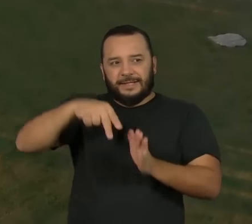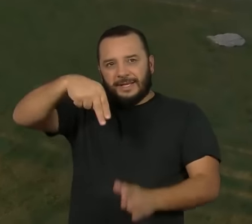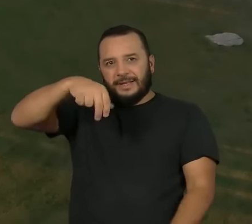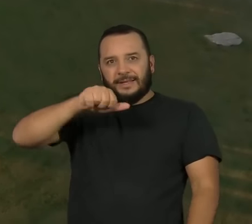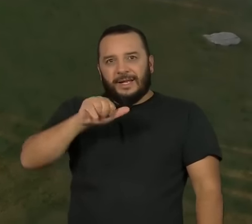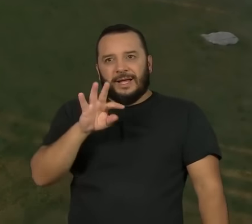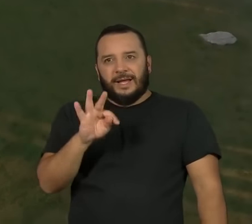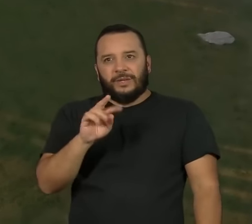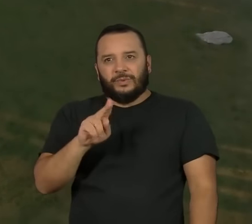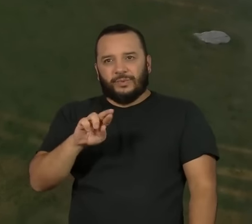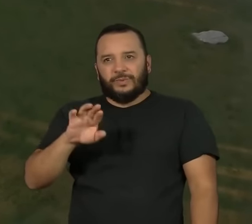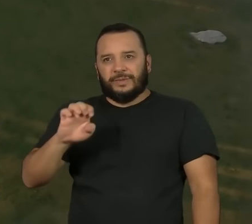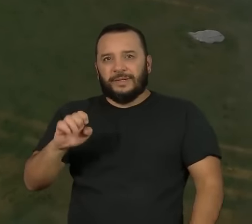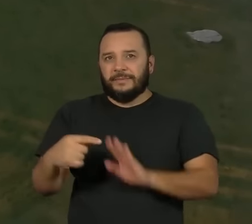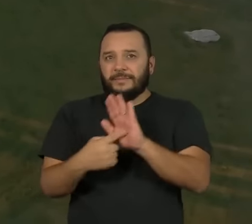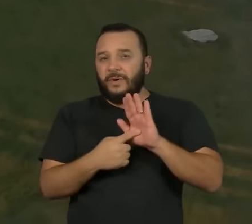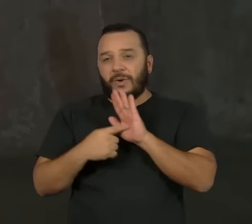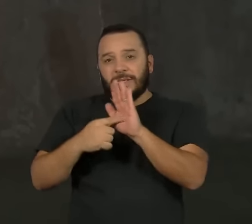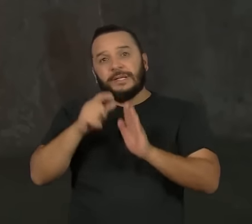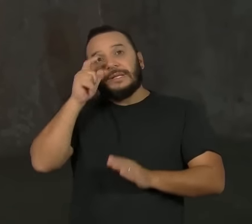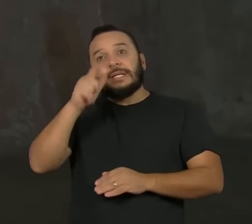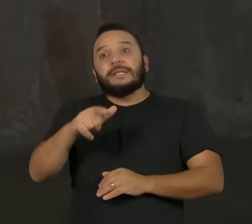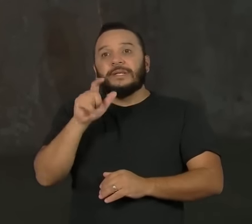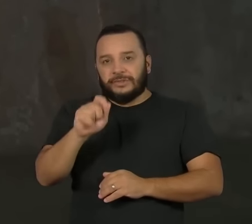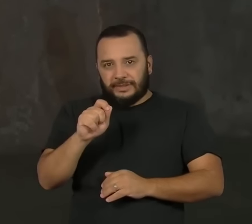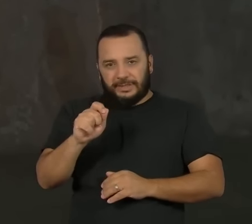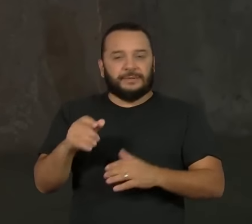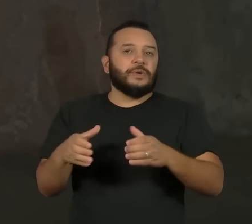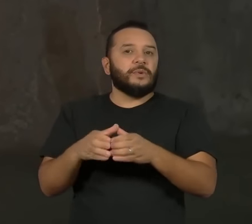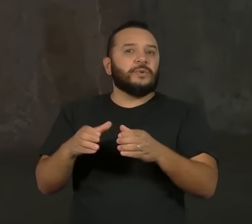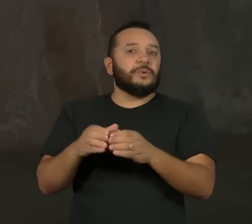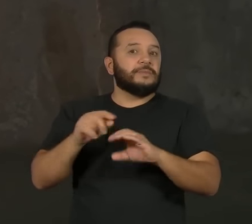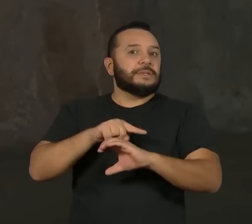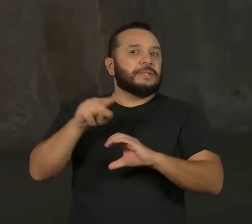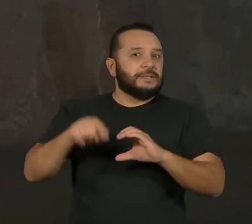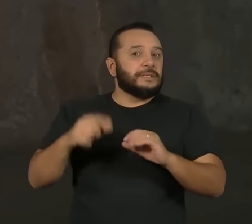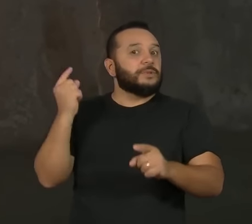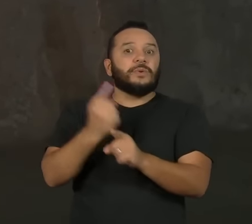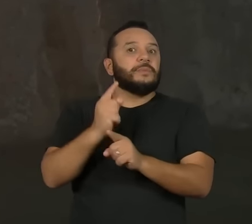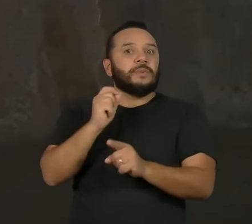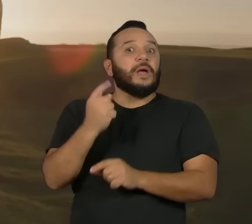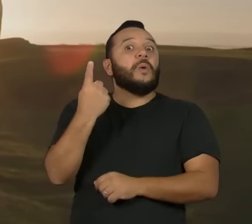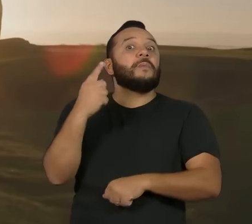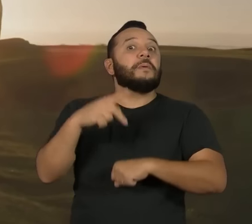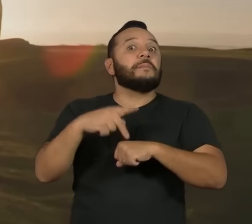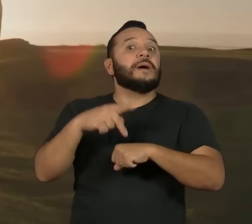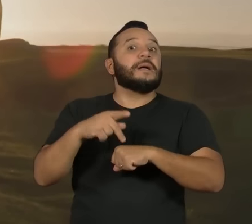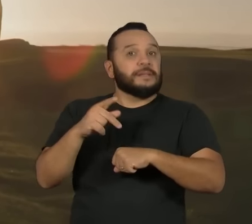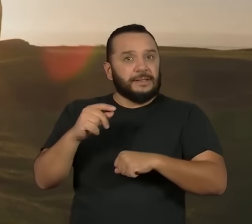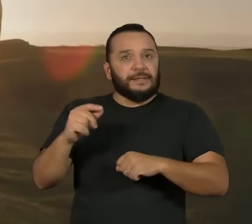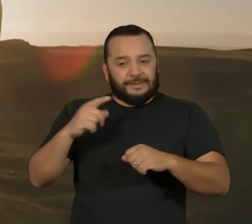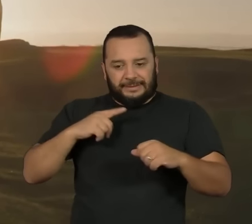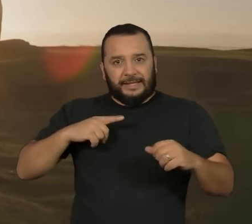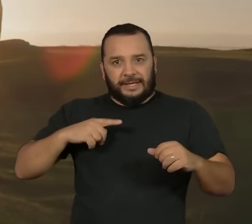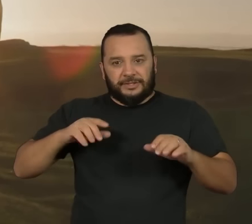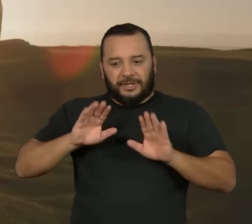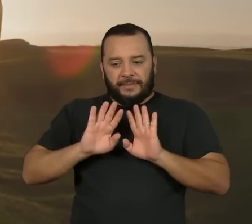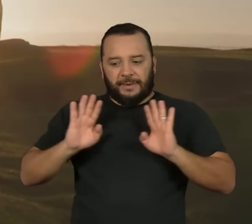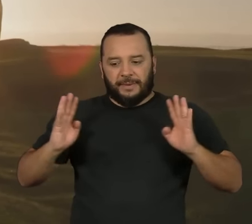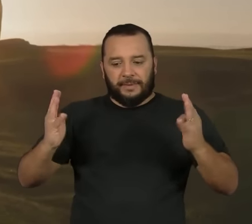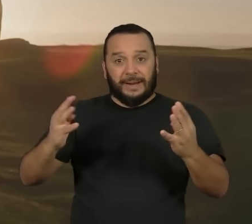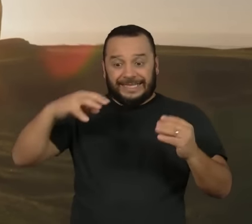uma curiosidade sobre Stonehenge. Um grupo de cientistas descobriu que uma das pedras, a que fica no centro e